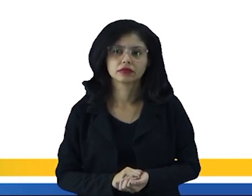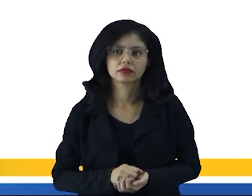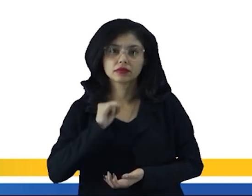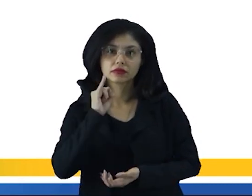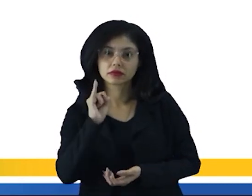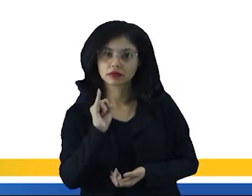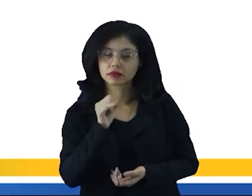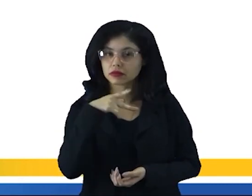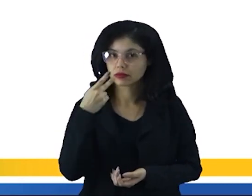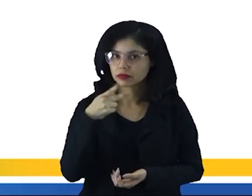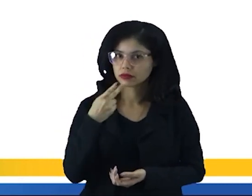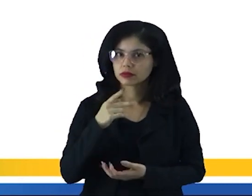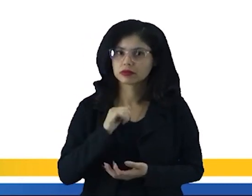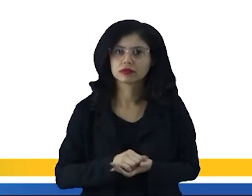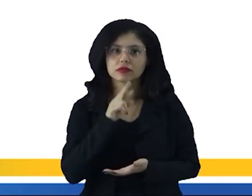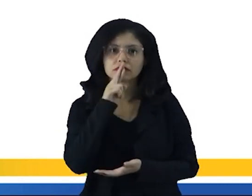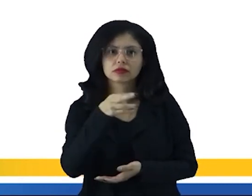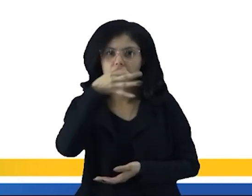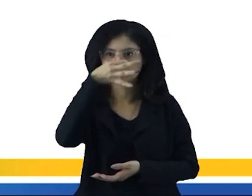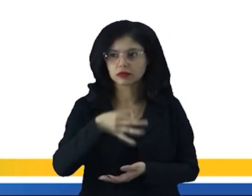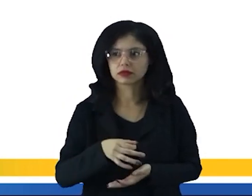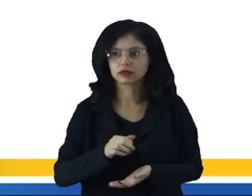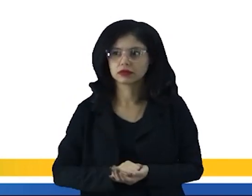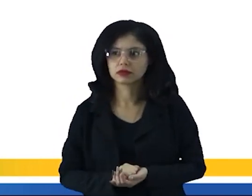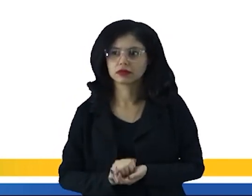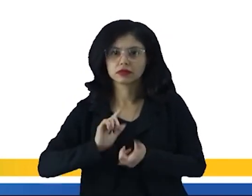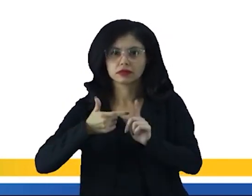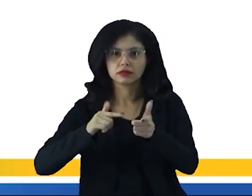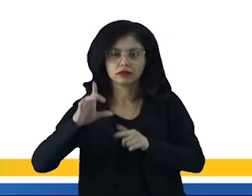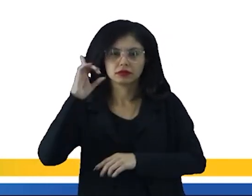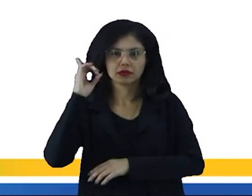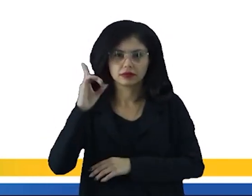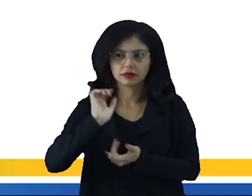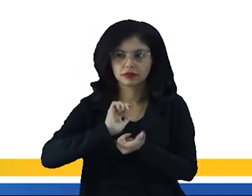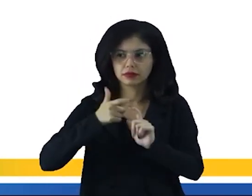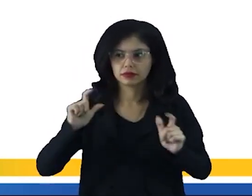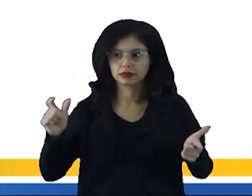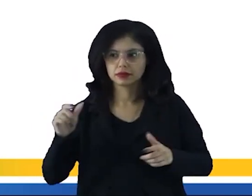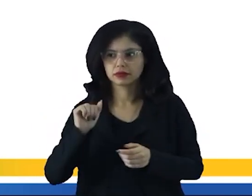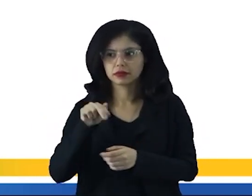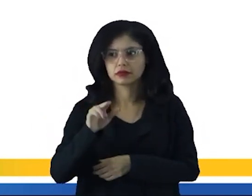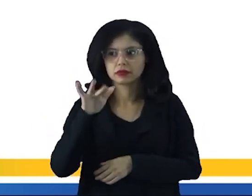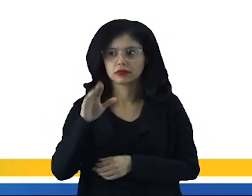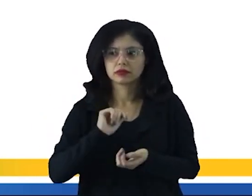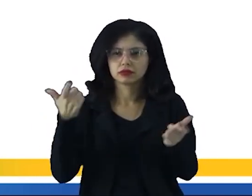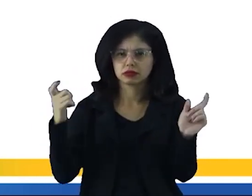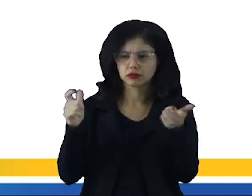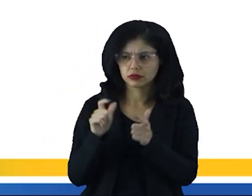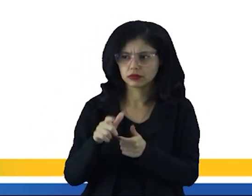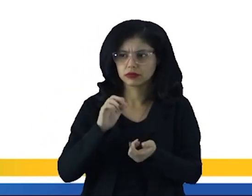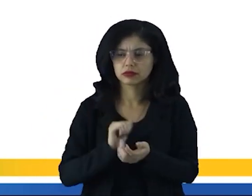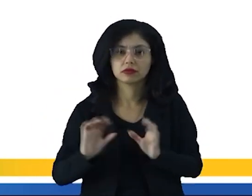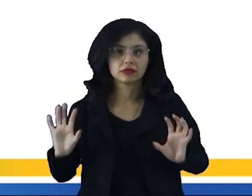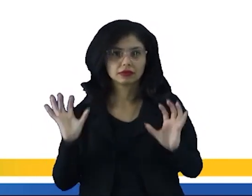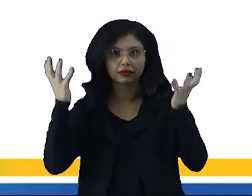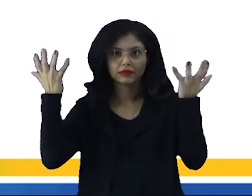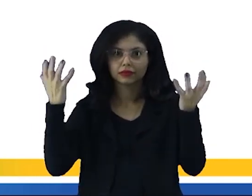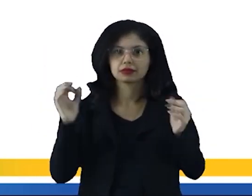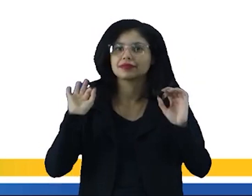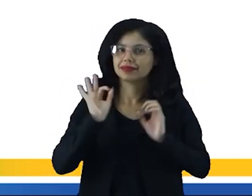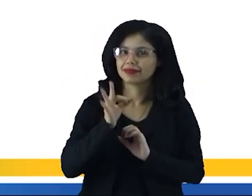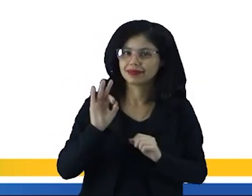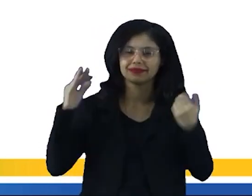Se você disse que a resposta correta é maior insolação e umidade e menor variação climática,